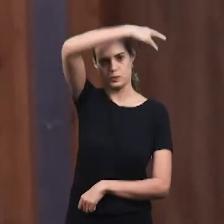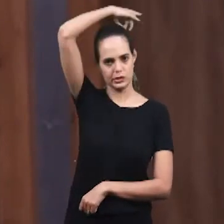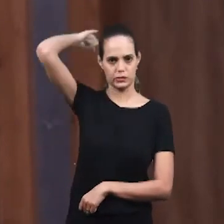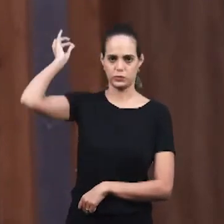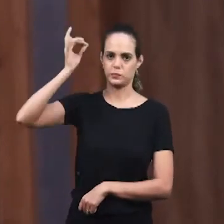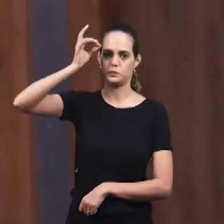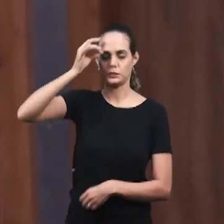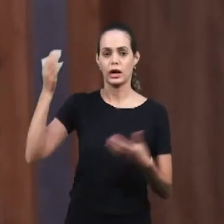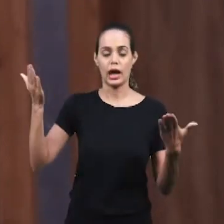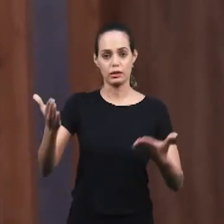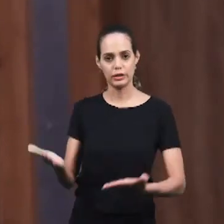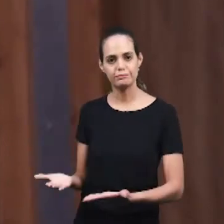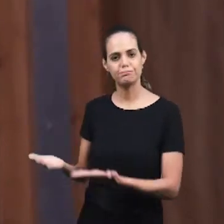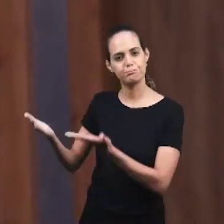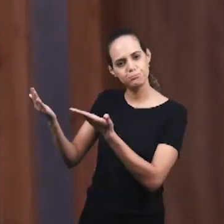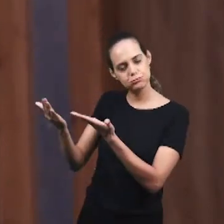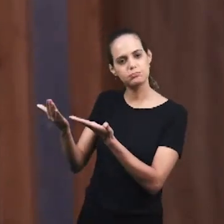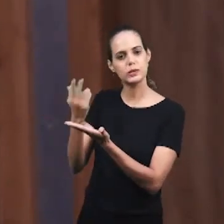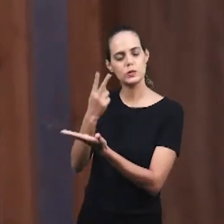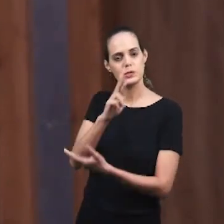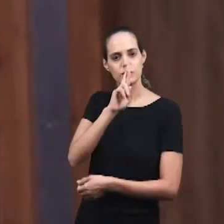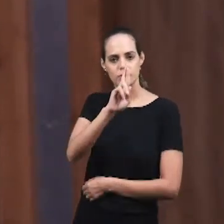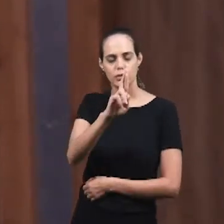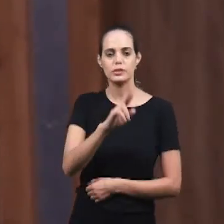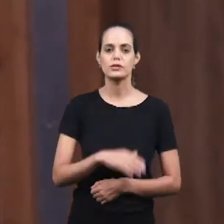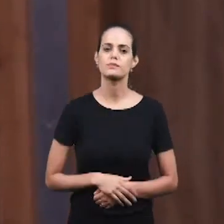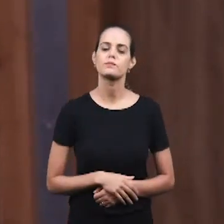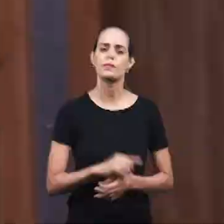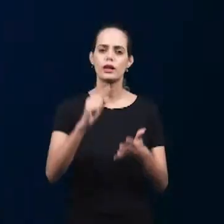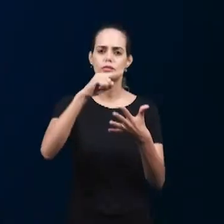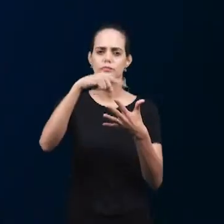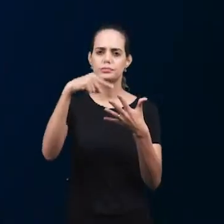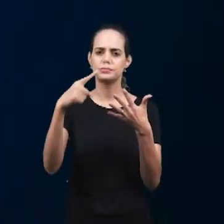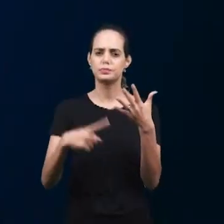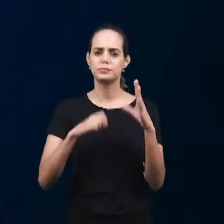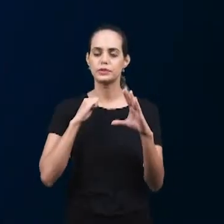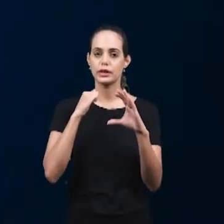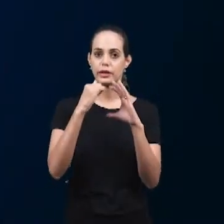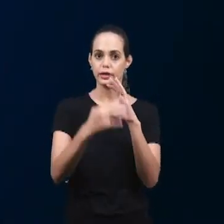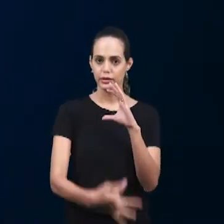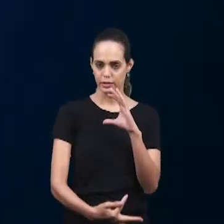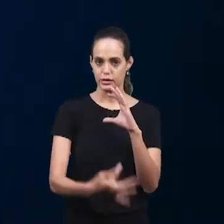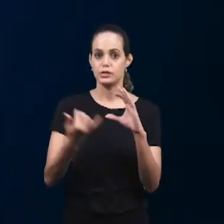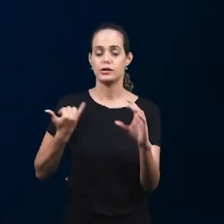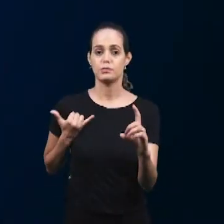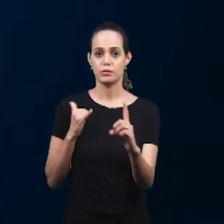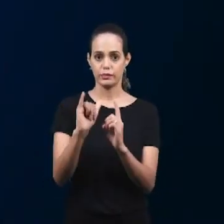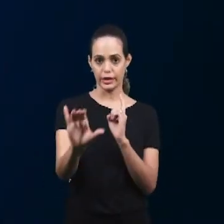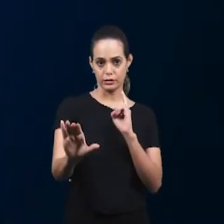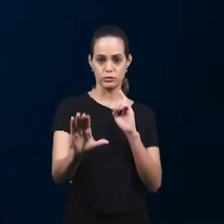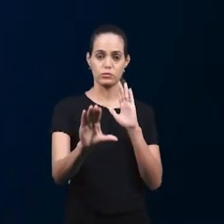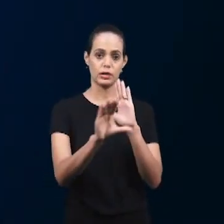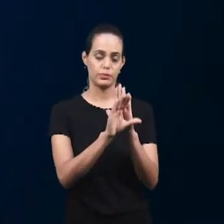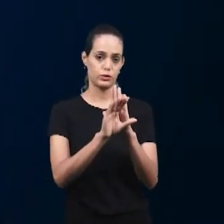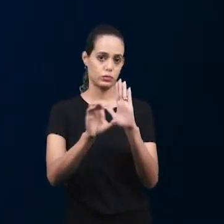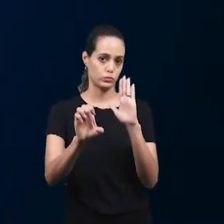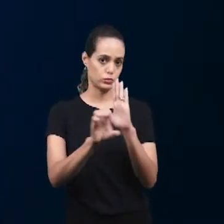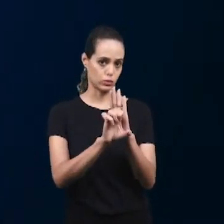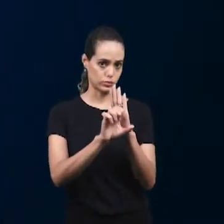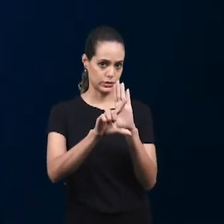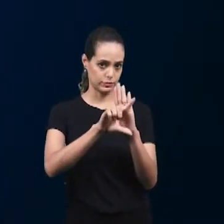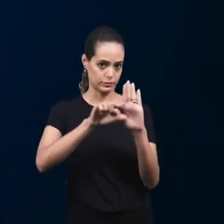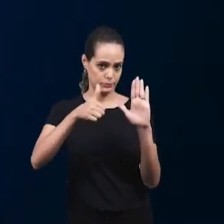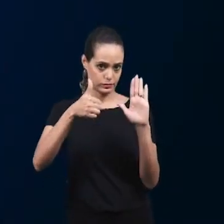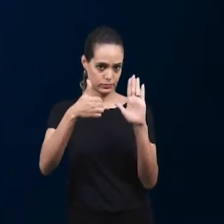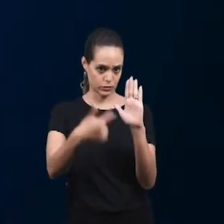no estado do Espírito Santo. Vamos ouvir então essas 2 respostas. Os aspectos proféticos que podemos citar no capítulo 12